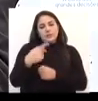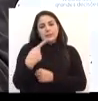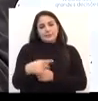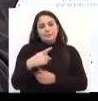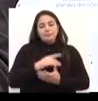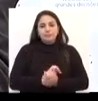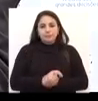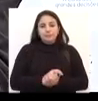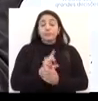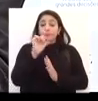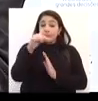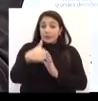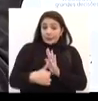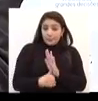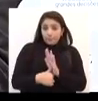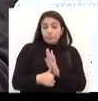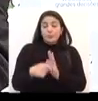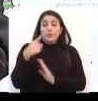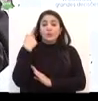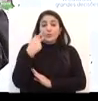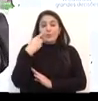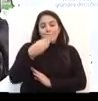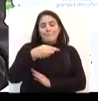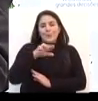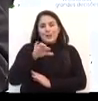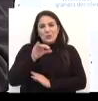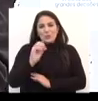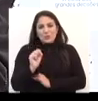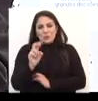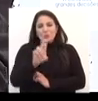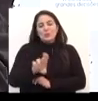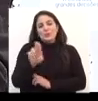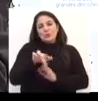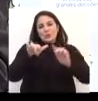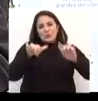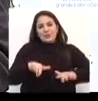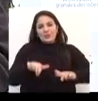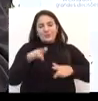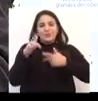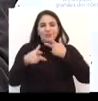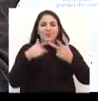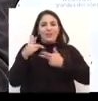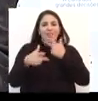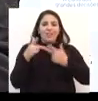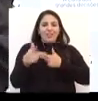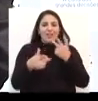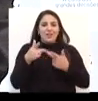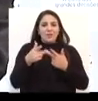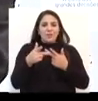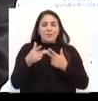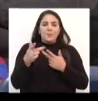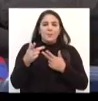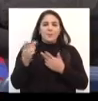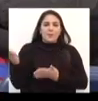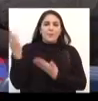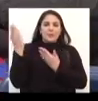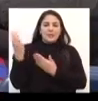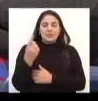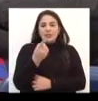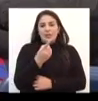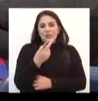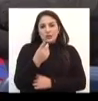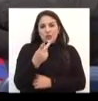casa. Num segundo momento, o vereador Marcos utilizou o espaço do Grande Expediente para prestar uma homenagem a